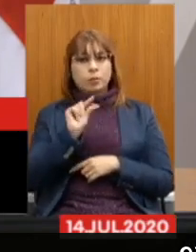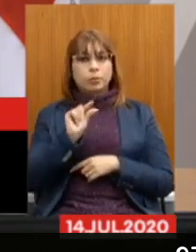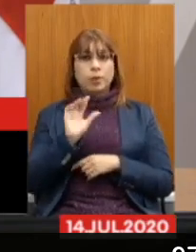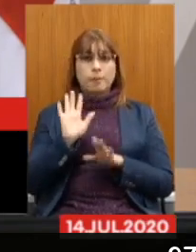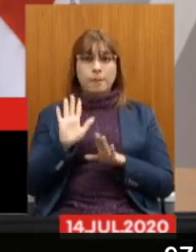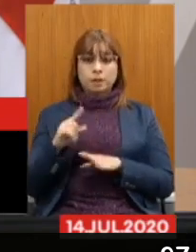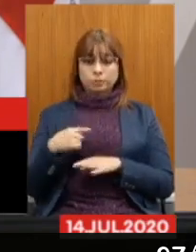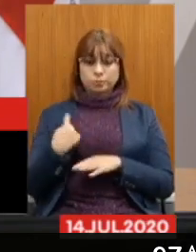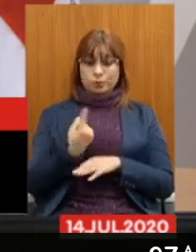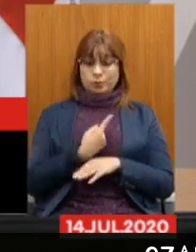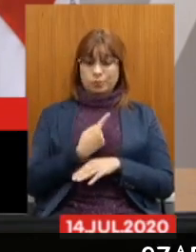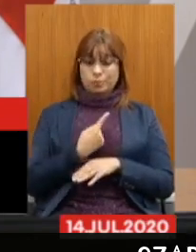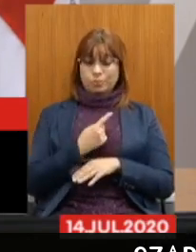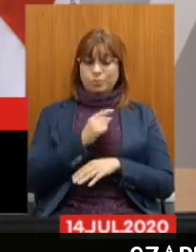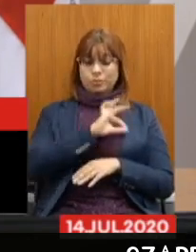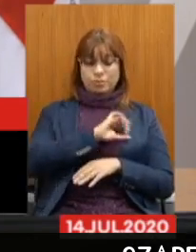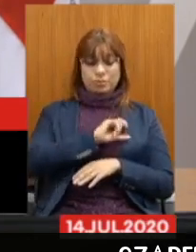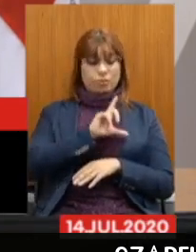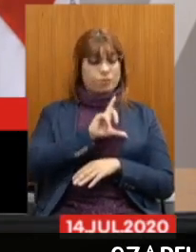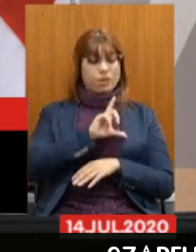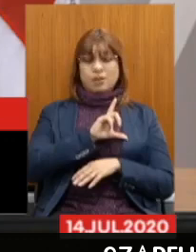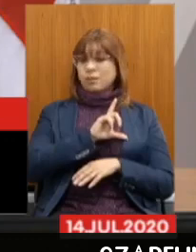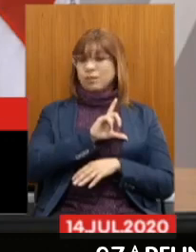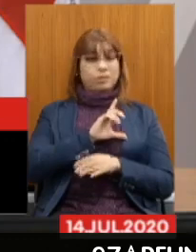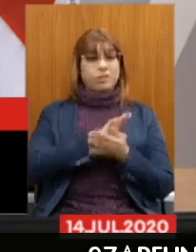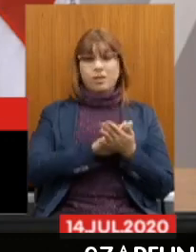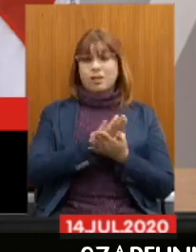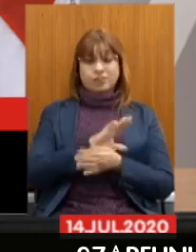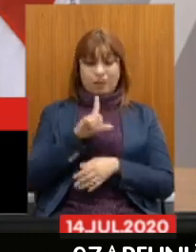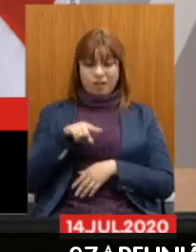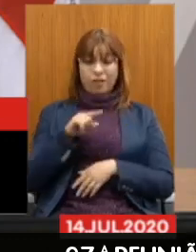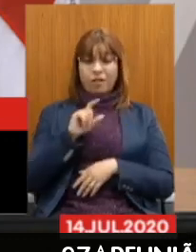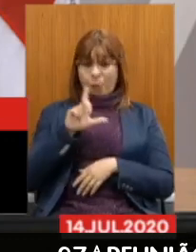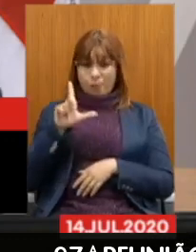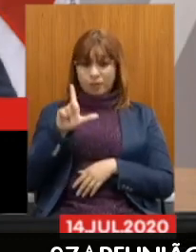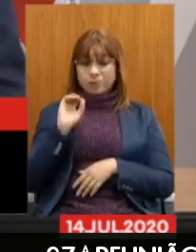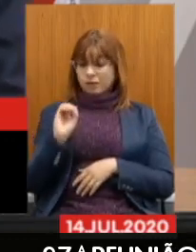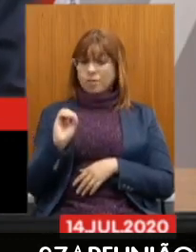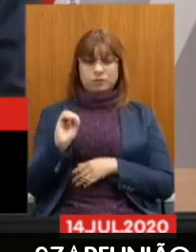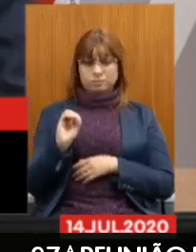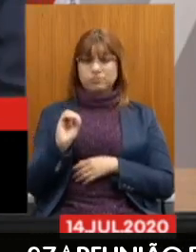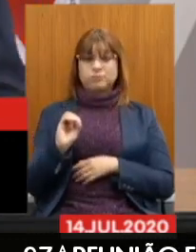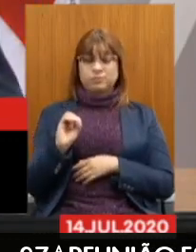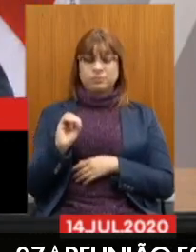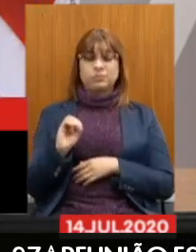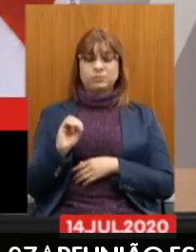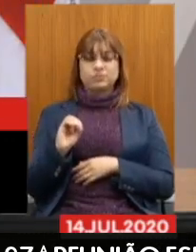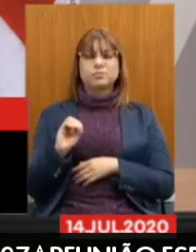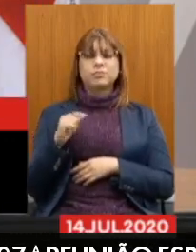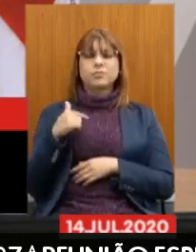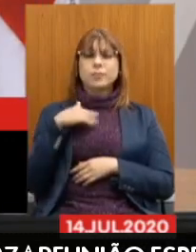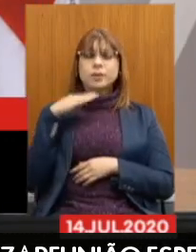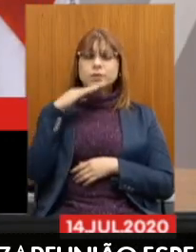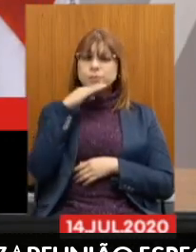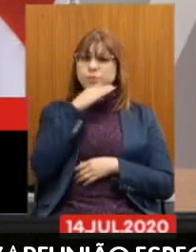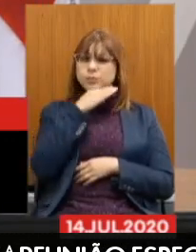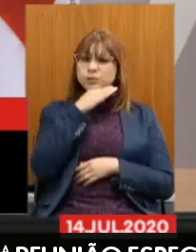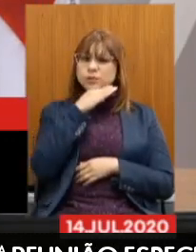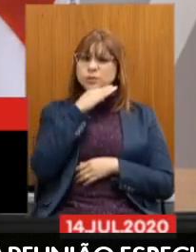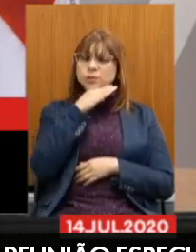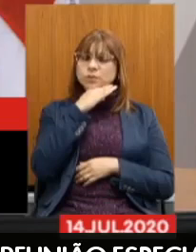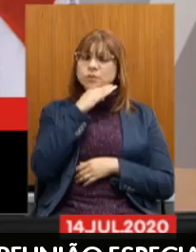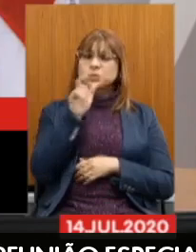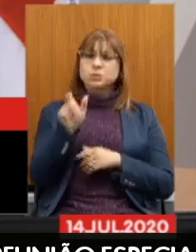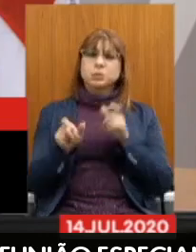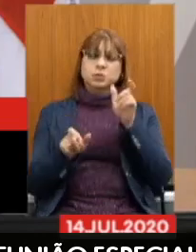é zero. É zero. E eu estou vendo, por exemplo, pessoas